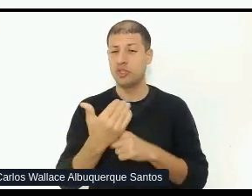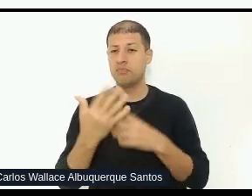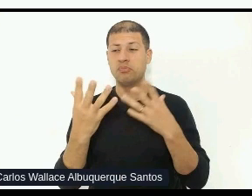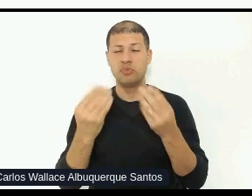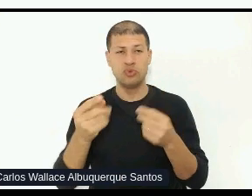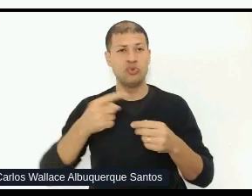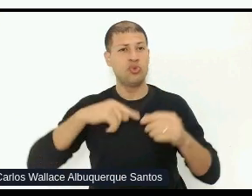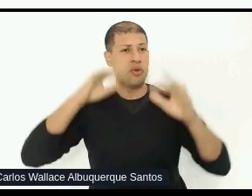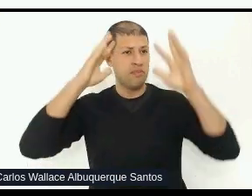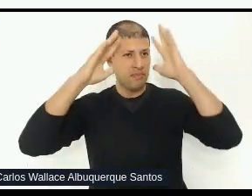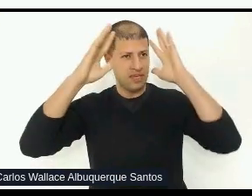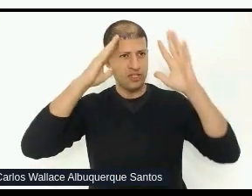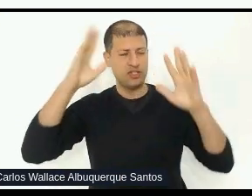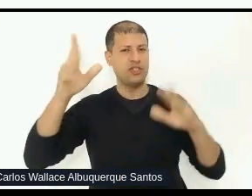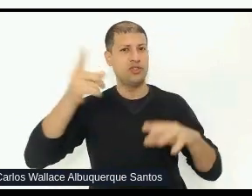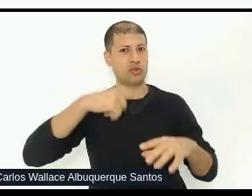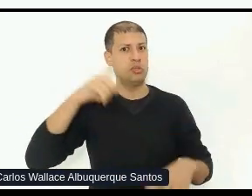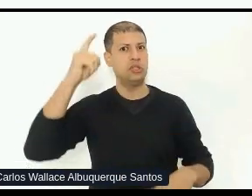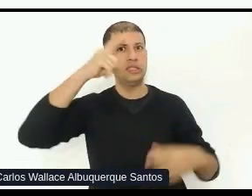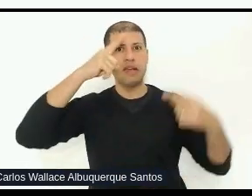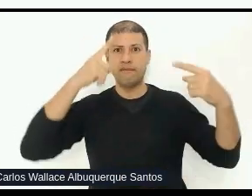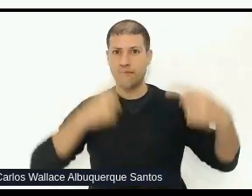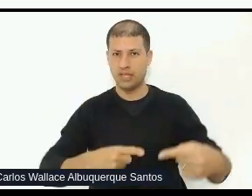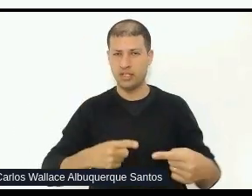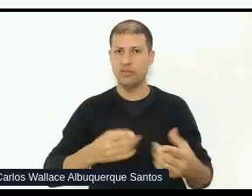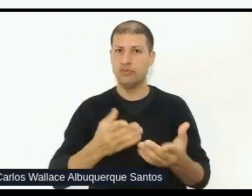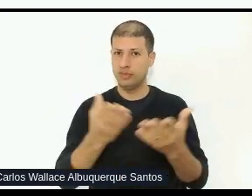refletir sobre os nossos desafios e as